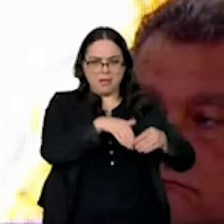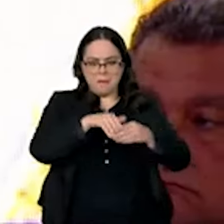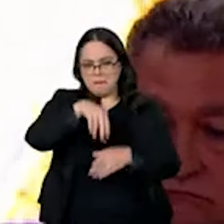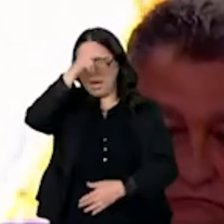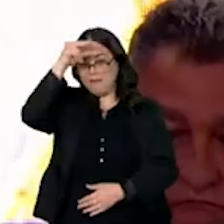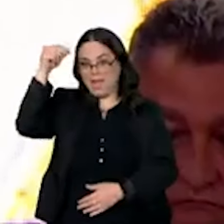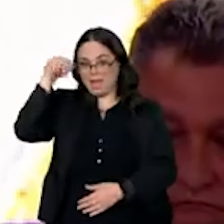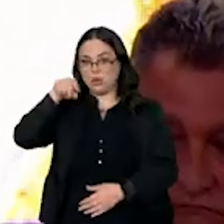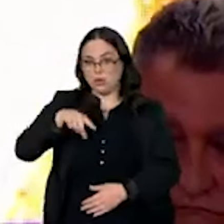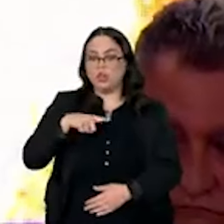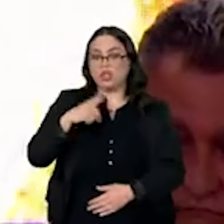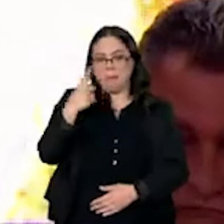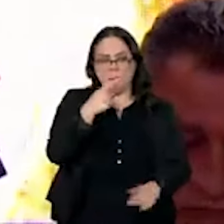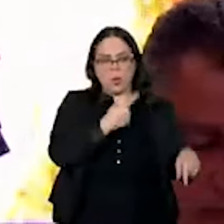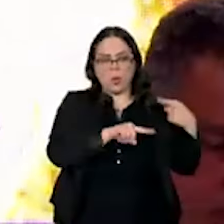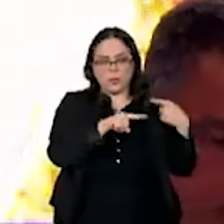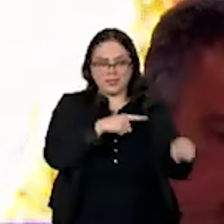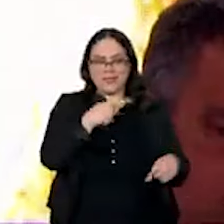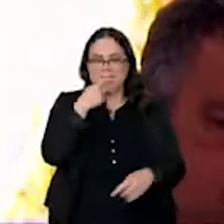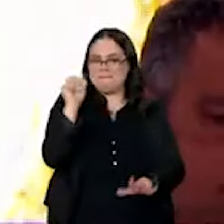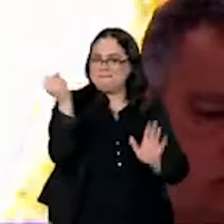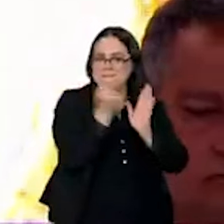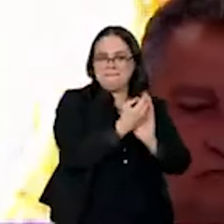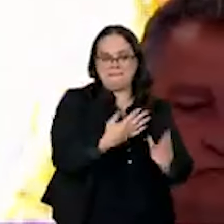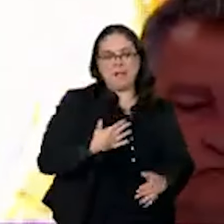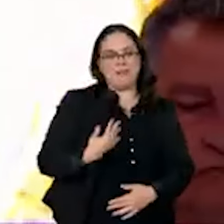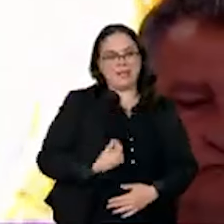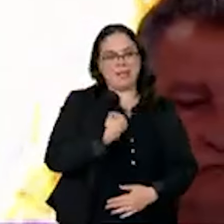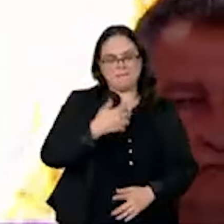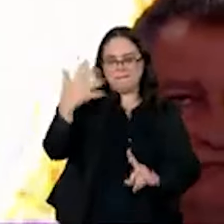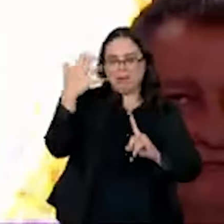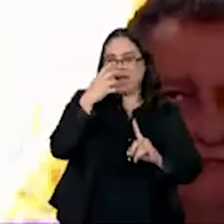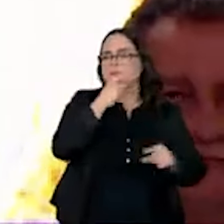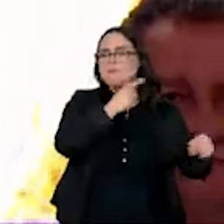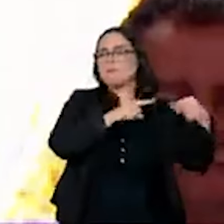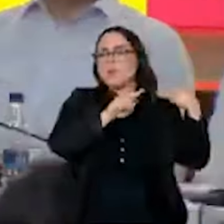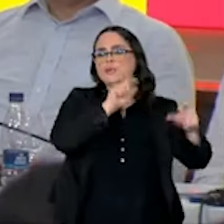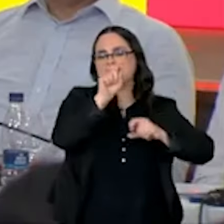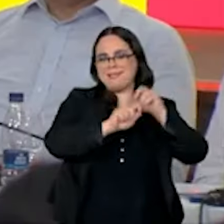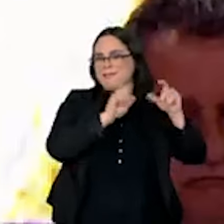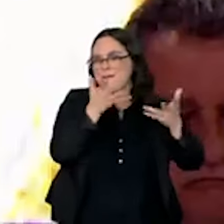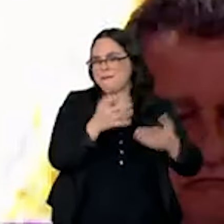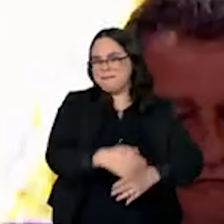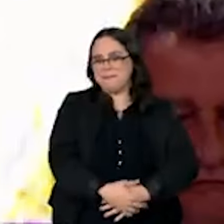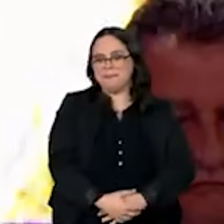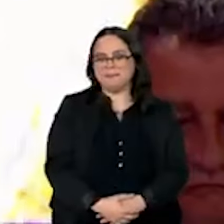prefeito e tinha uma música que marcou a minha vida. A música